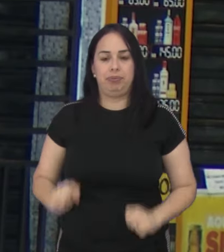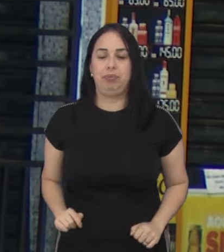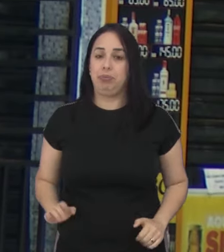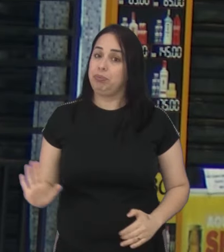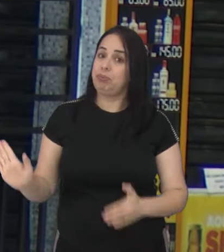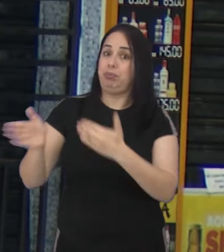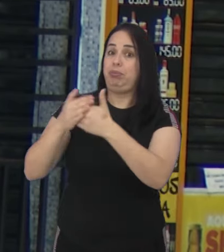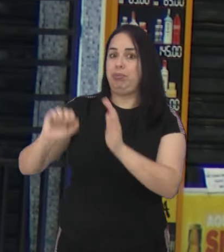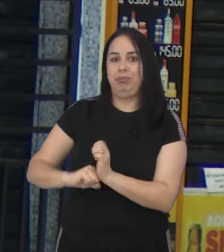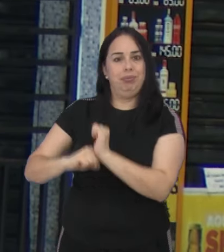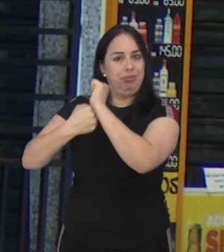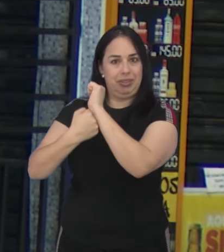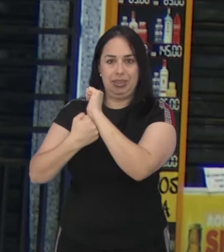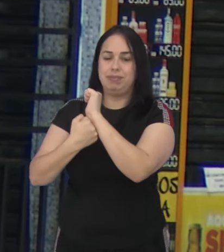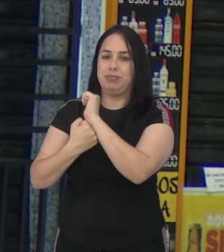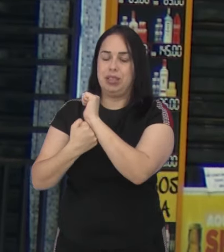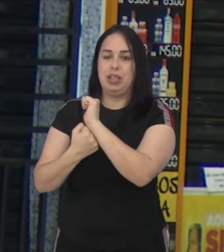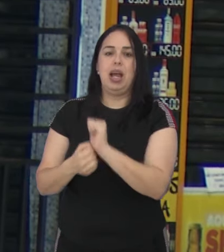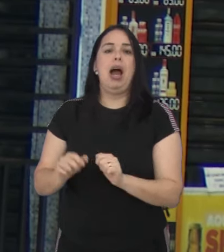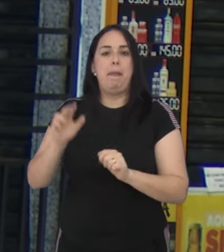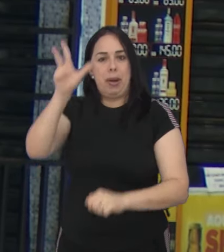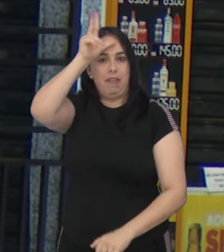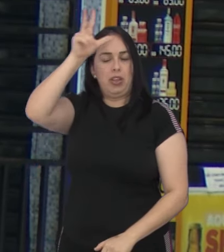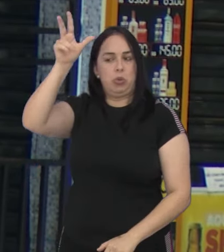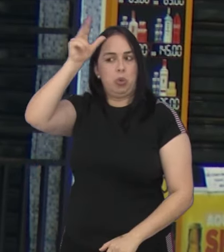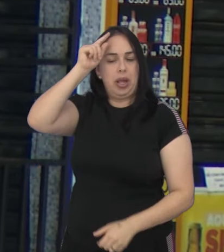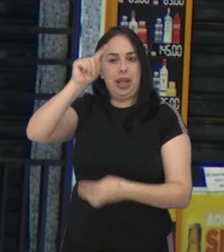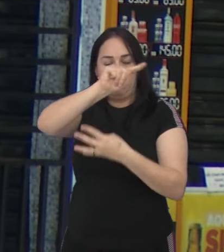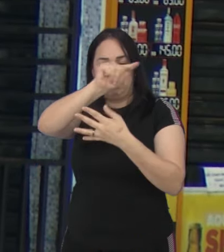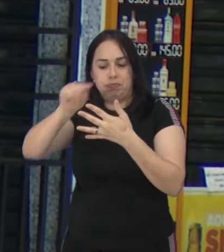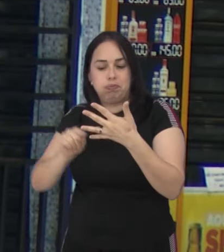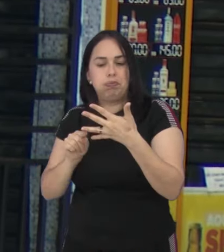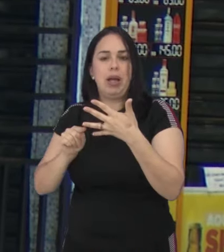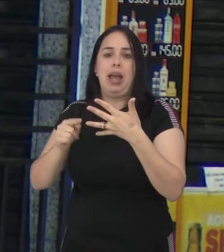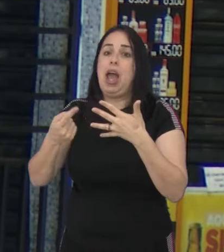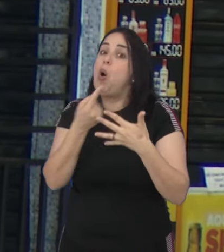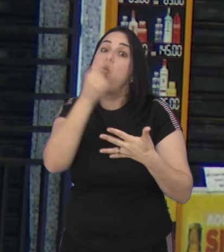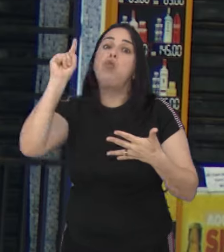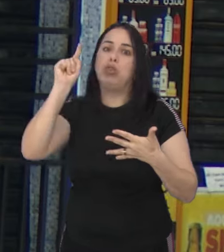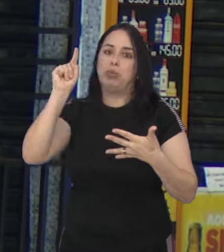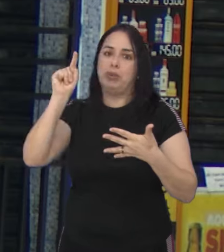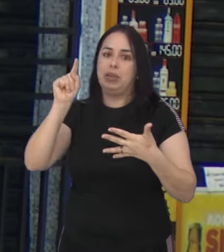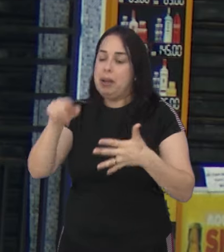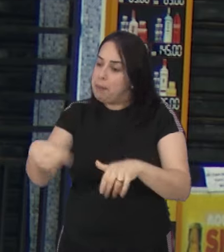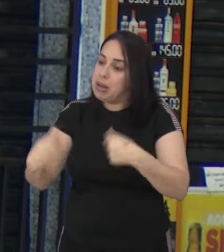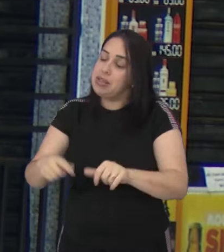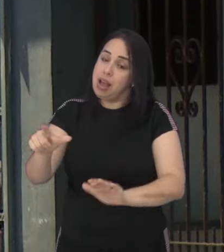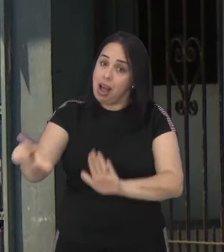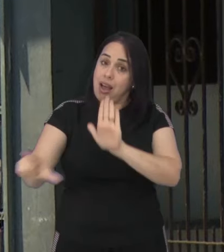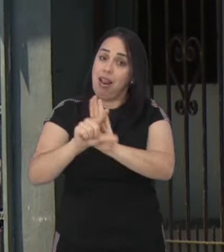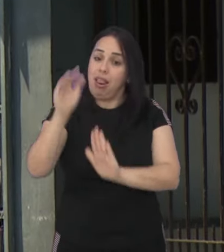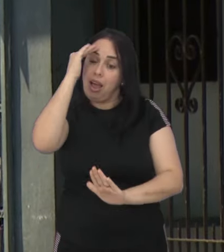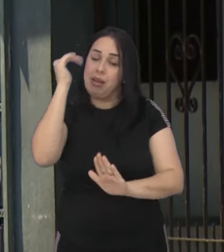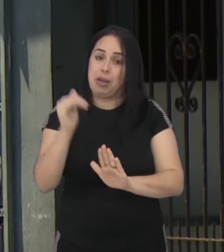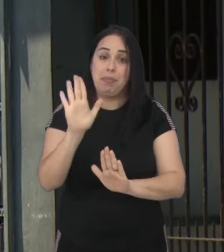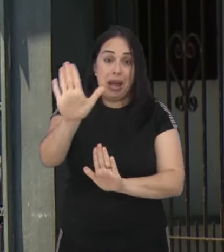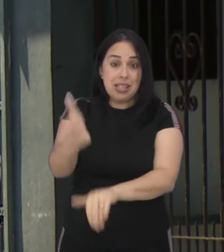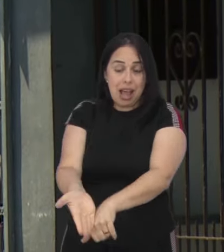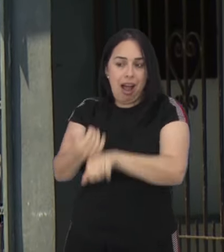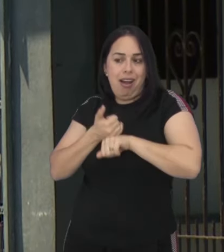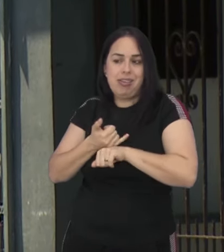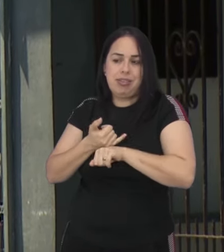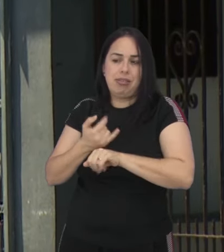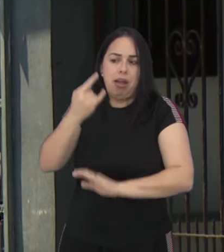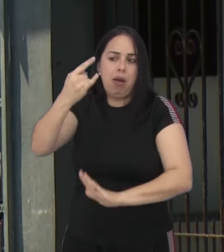a interdição do espaço é a útima ação da prefeitura caso o local não respeite a lei do Sossego antes o dono